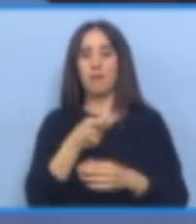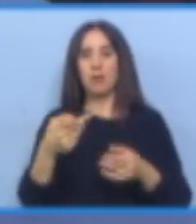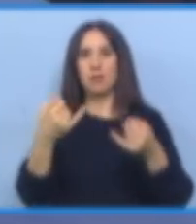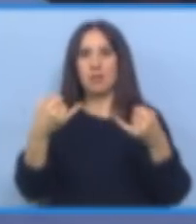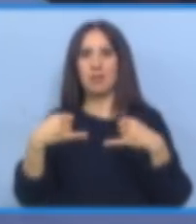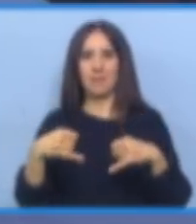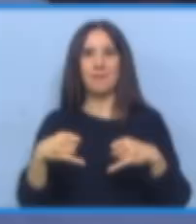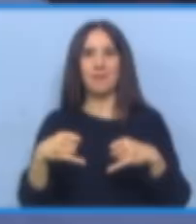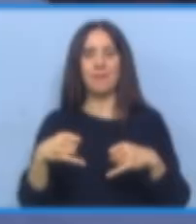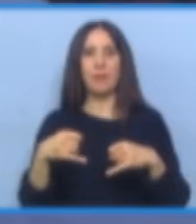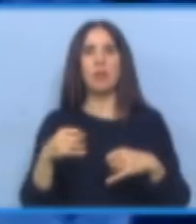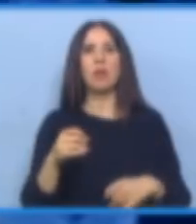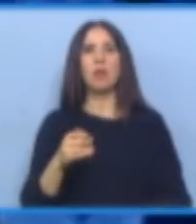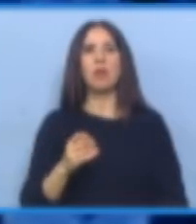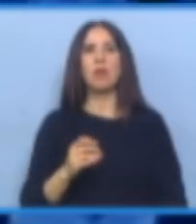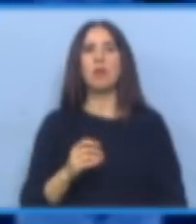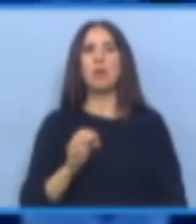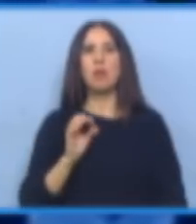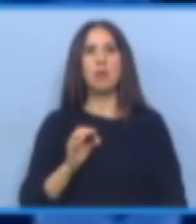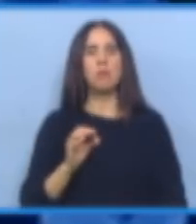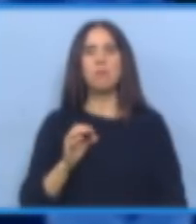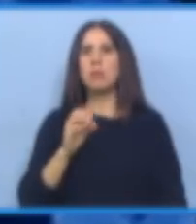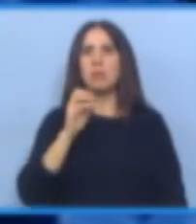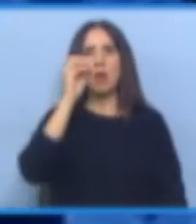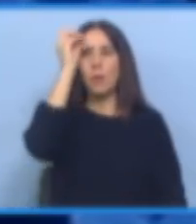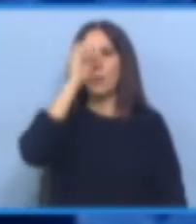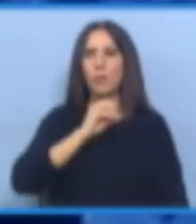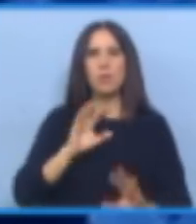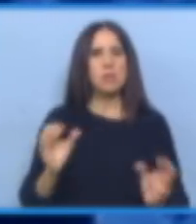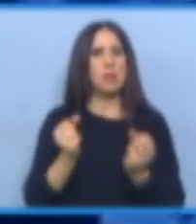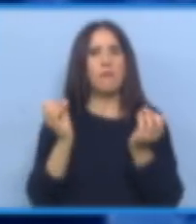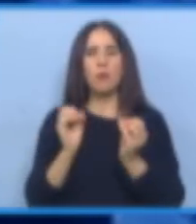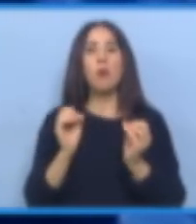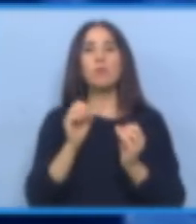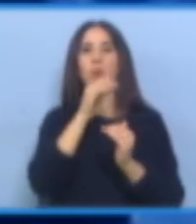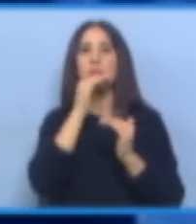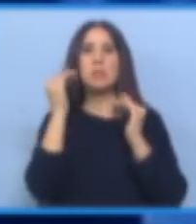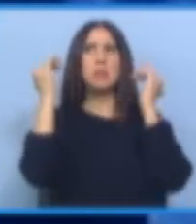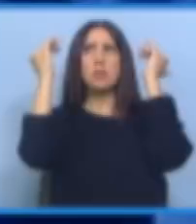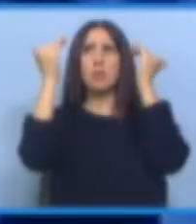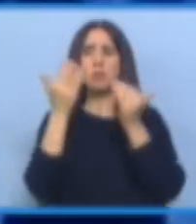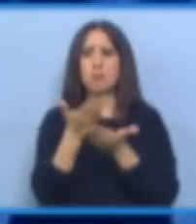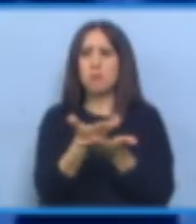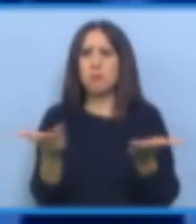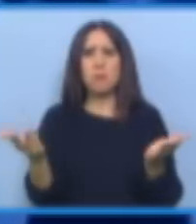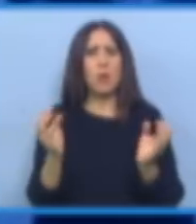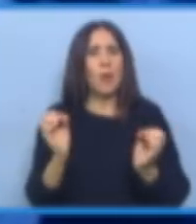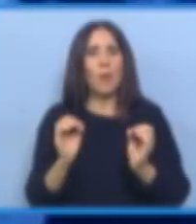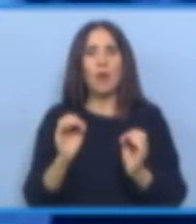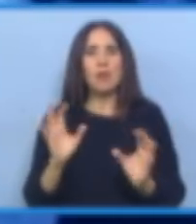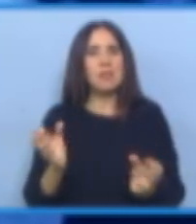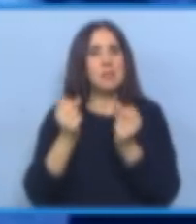a seguir. Em nenhum outro há salvação, pois debaixo do céu não há outro nome no qual possamos ser